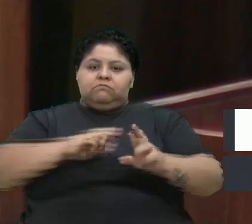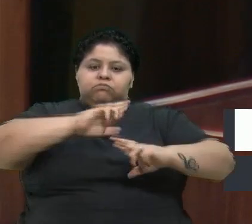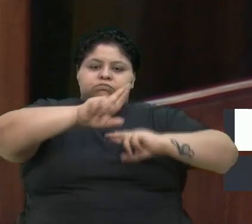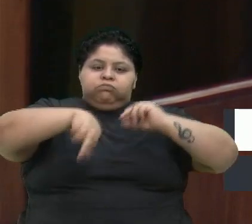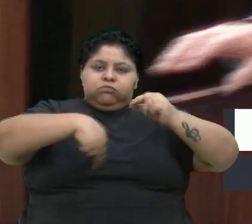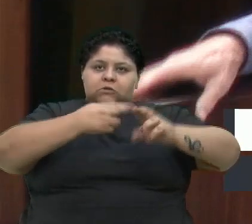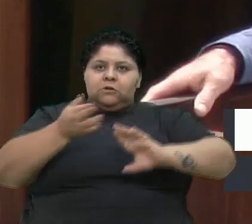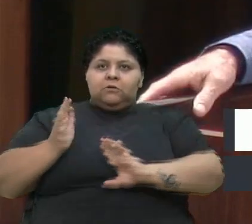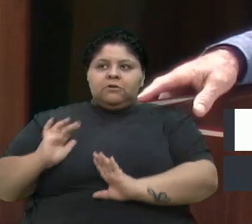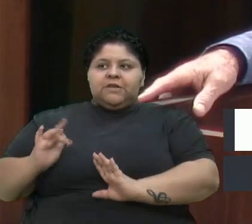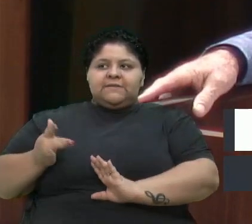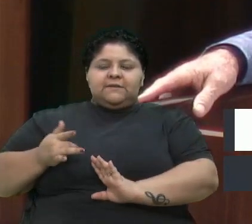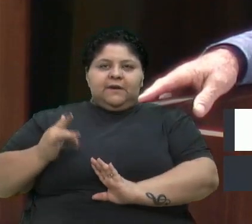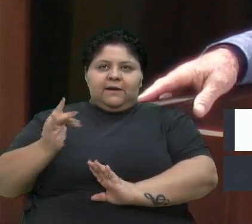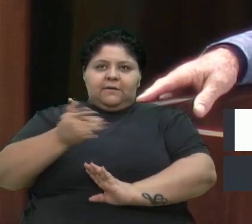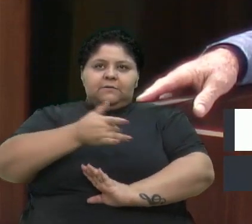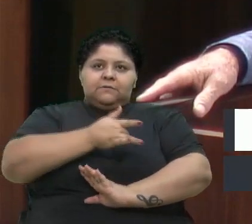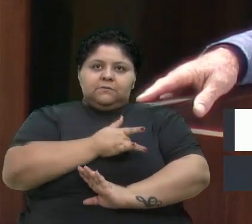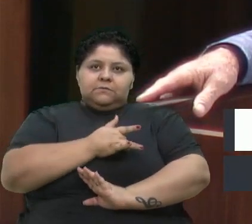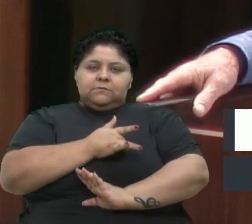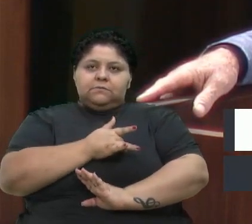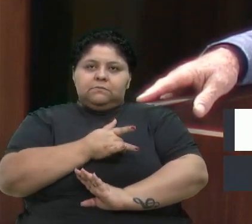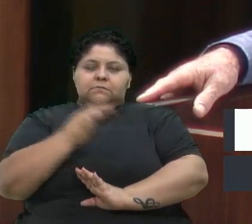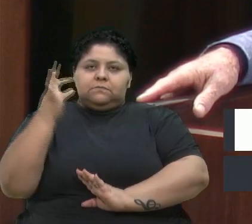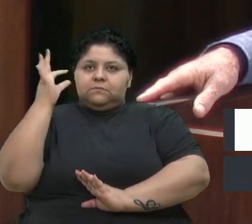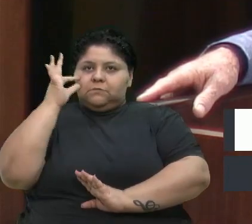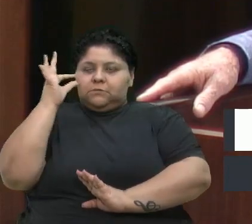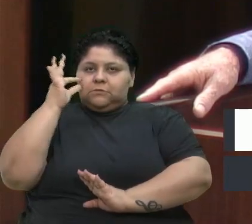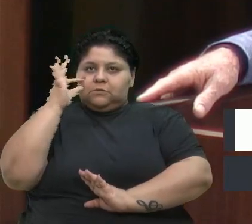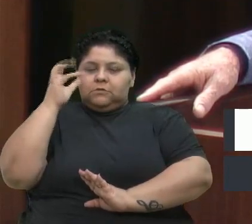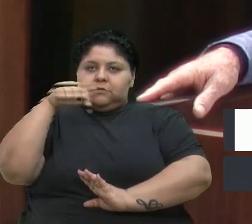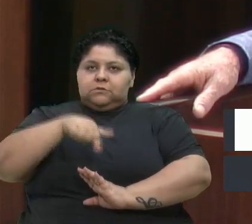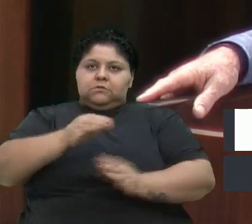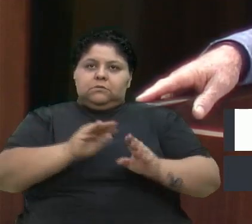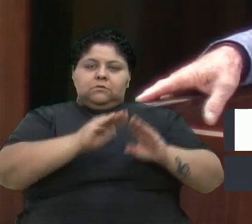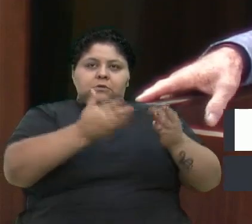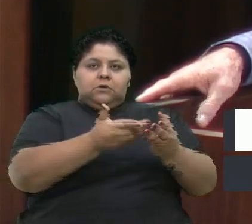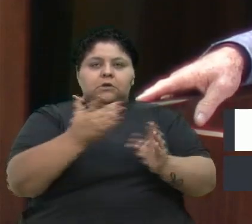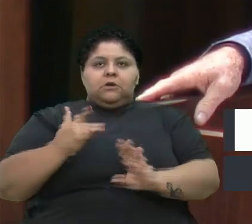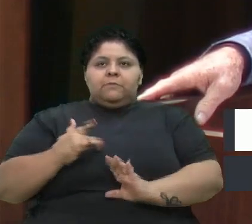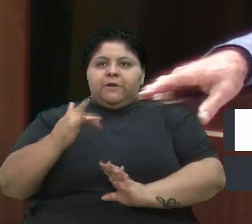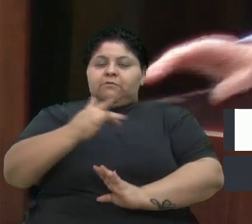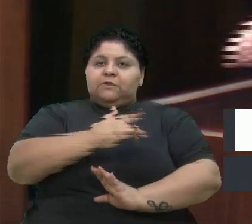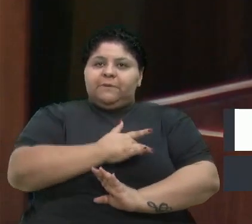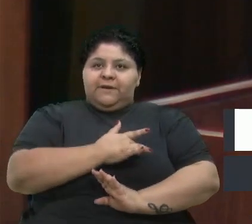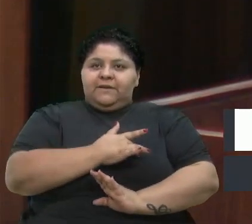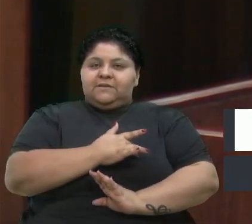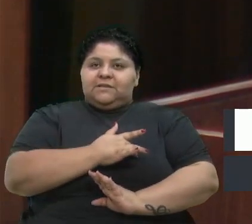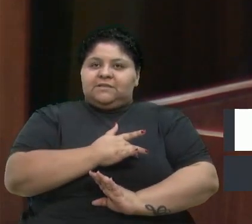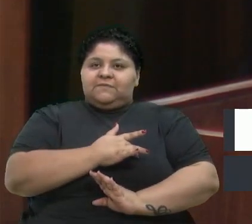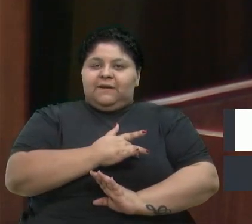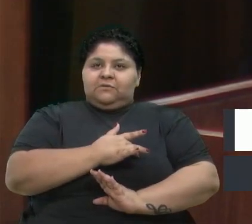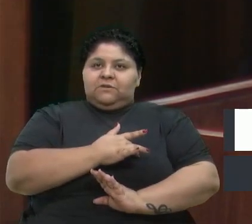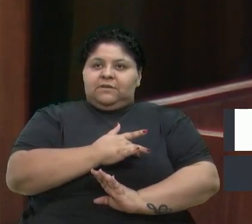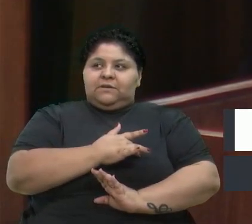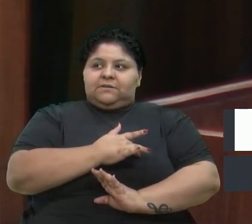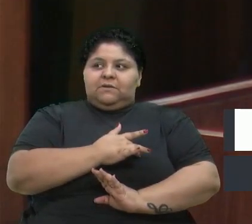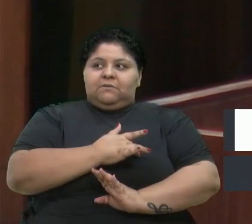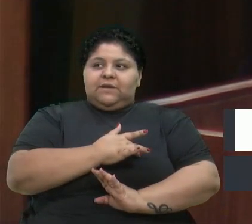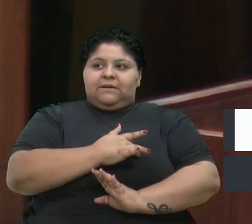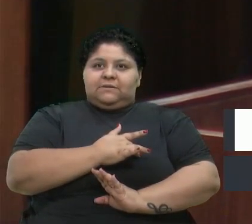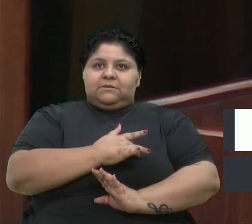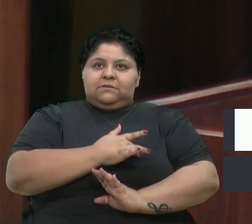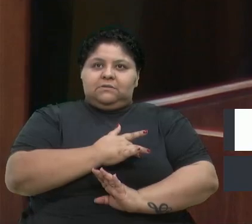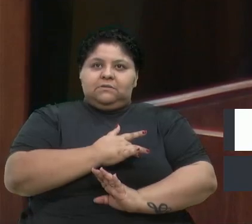à saúde. Estive presente como presidente da Comissão de Saúde, em algumas delas